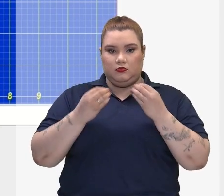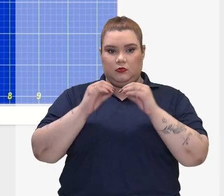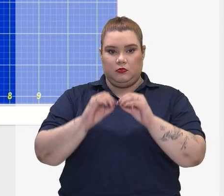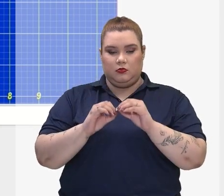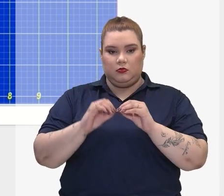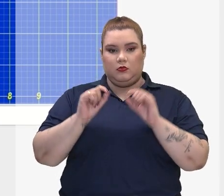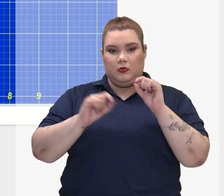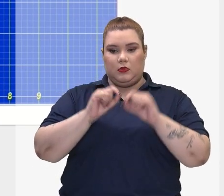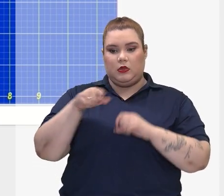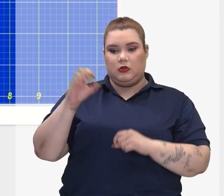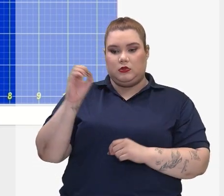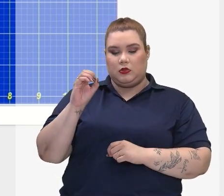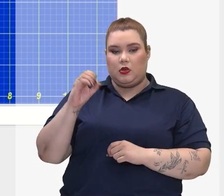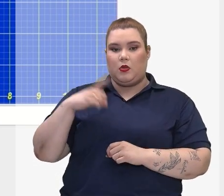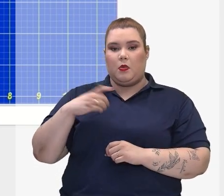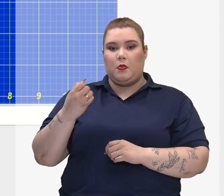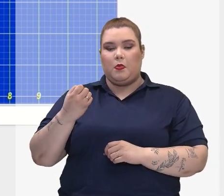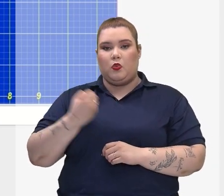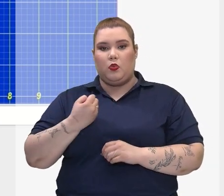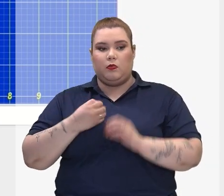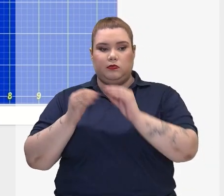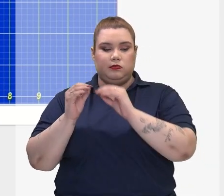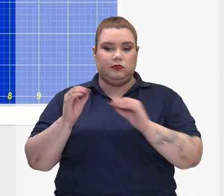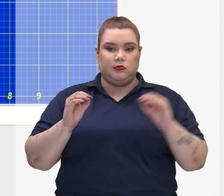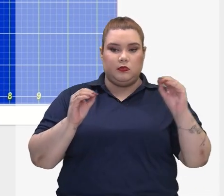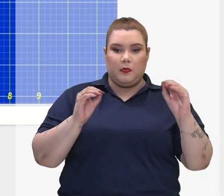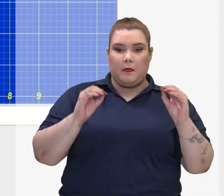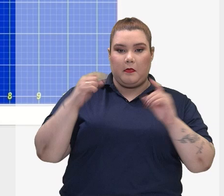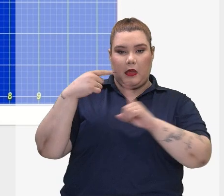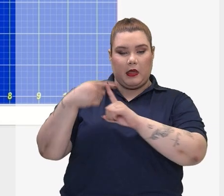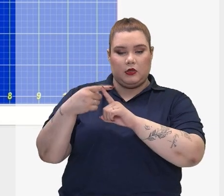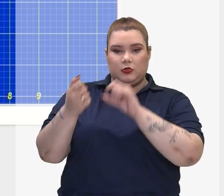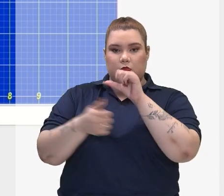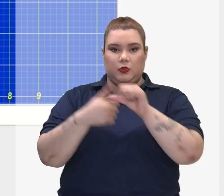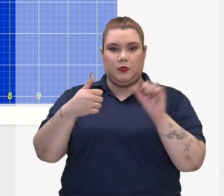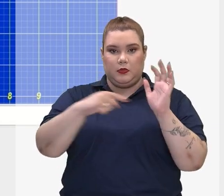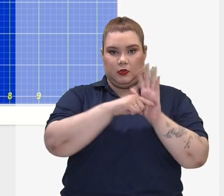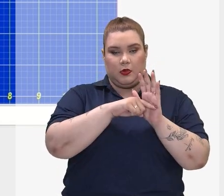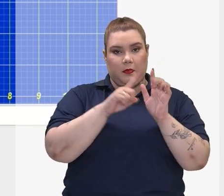termo independente no segundo membro. Por isso que em vez de mais 18, está menos 18.